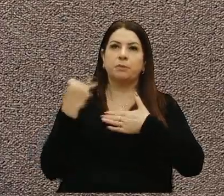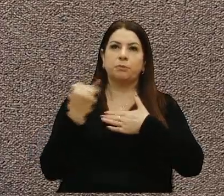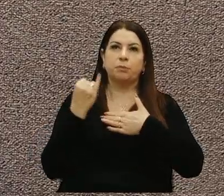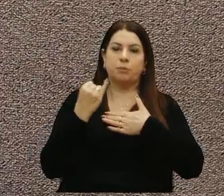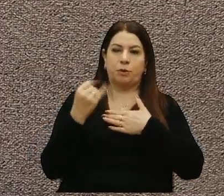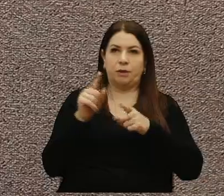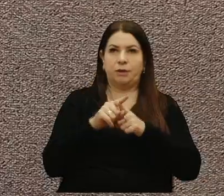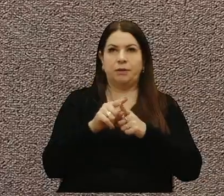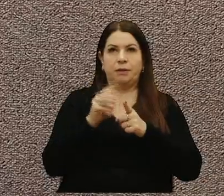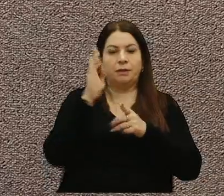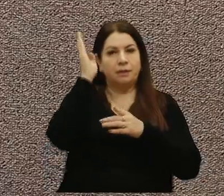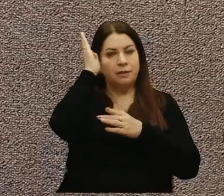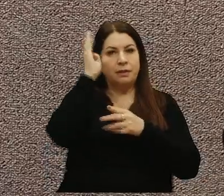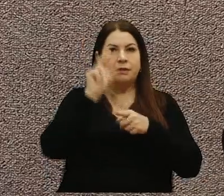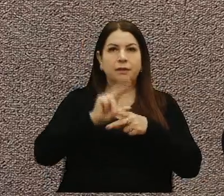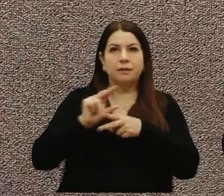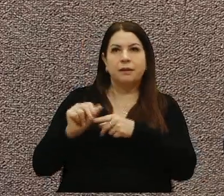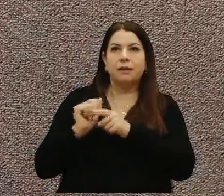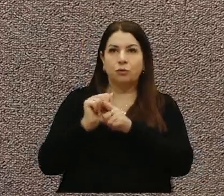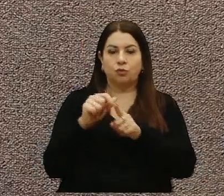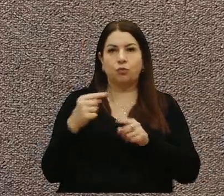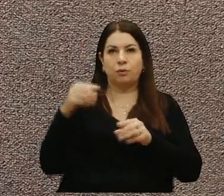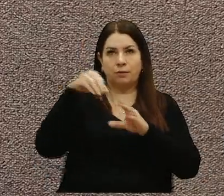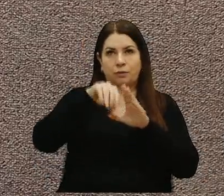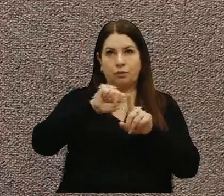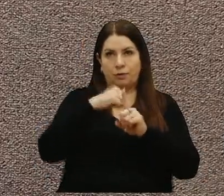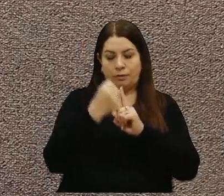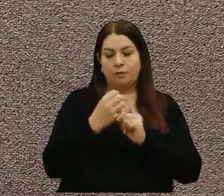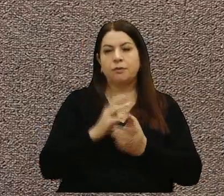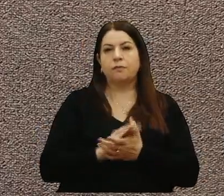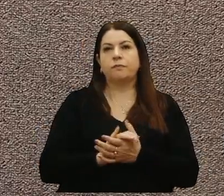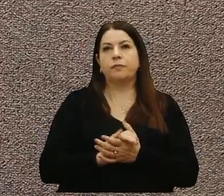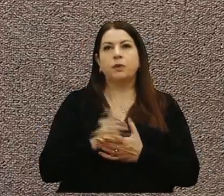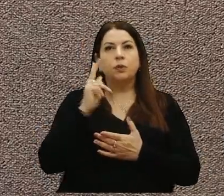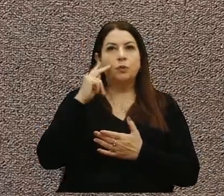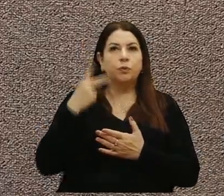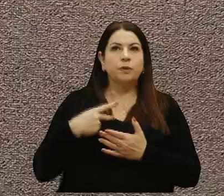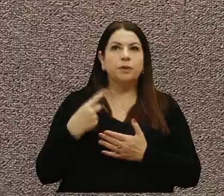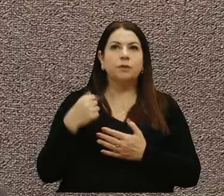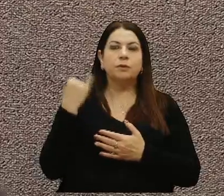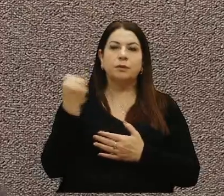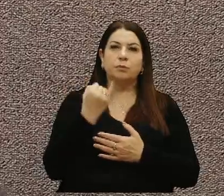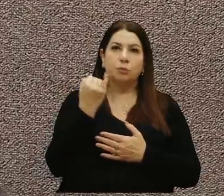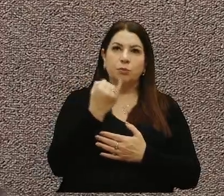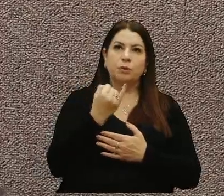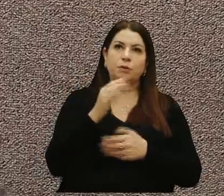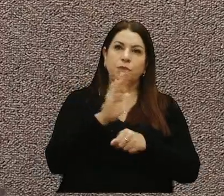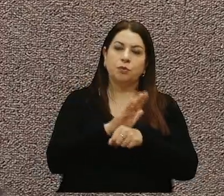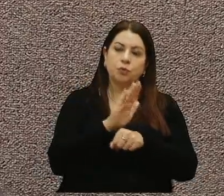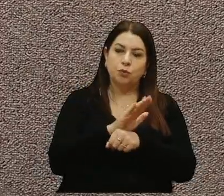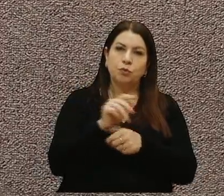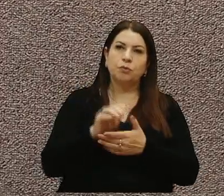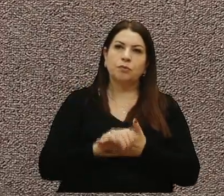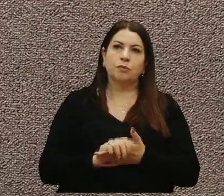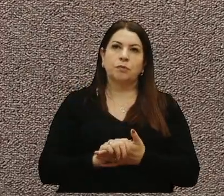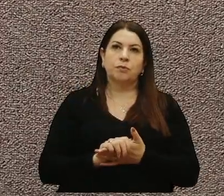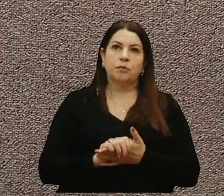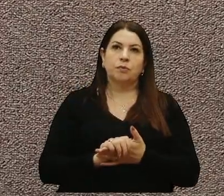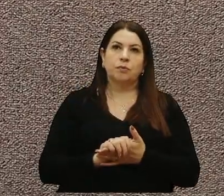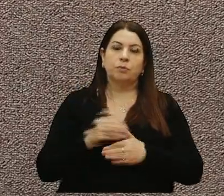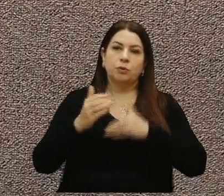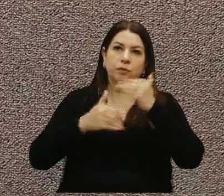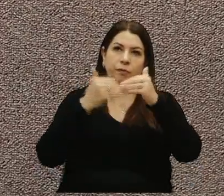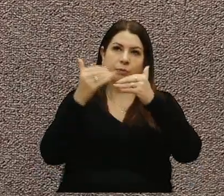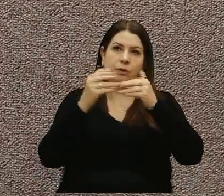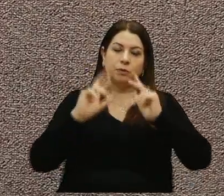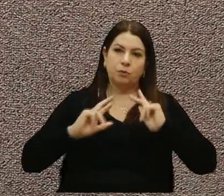SESC e do SENAC em nossa sociedade, reconhecendo suas significativas contribuições para o